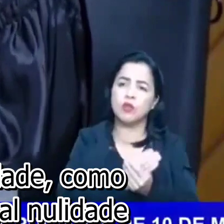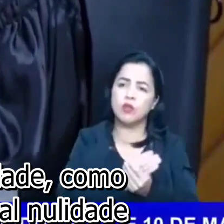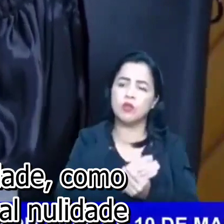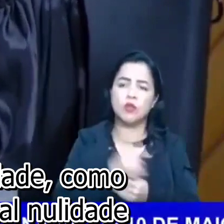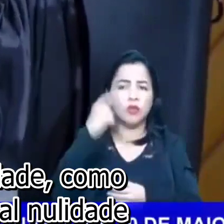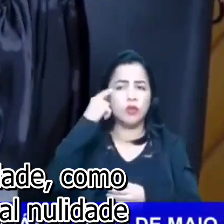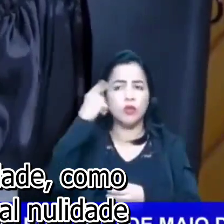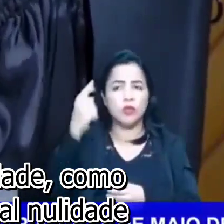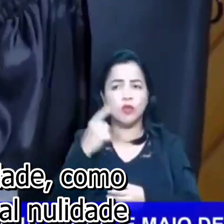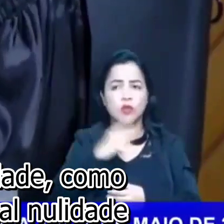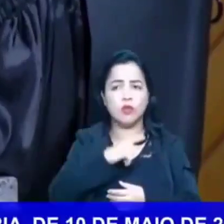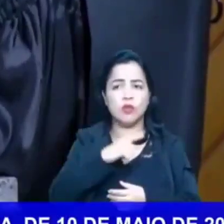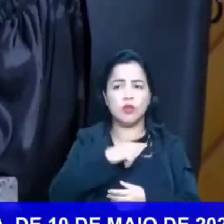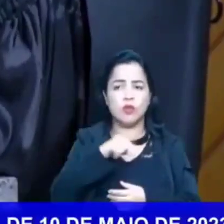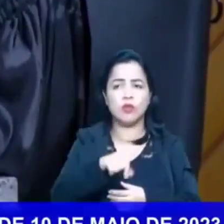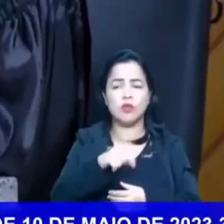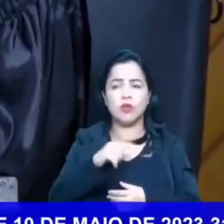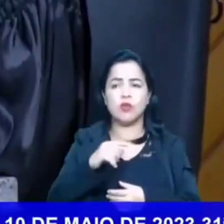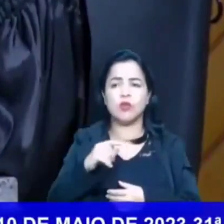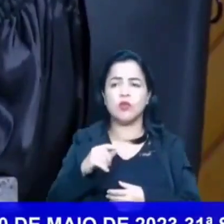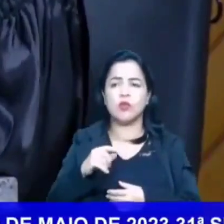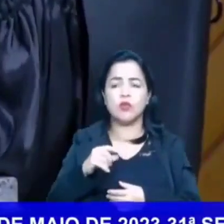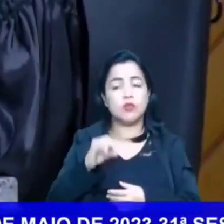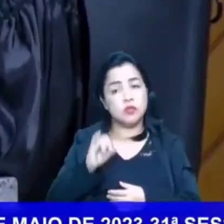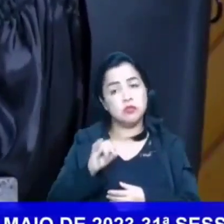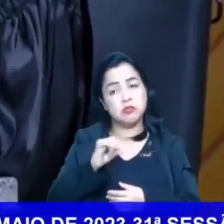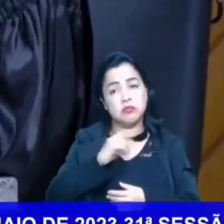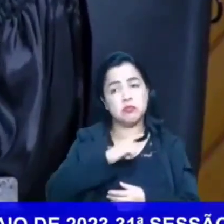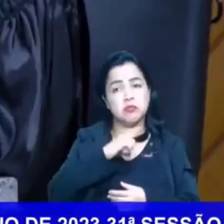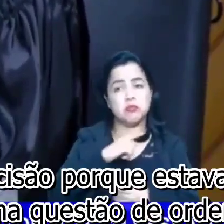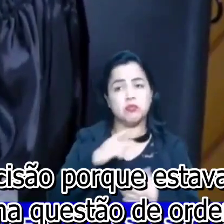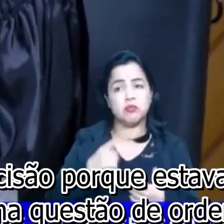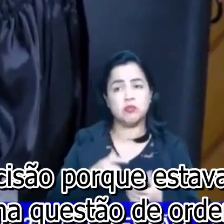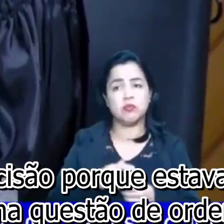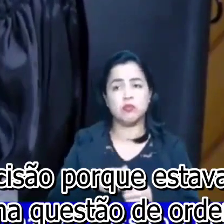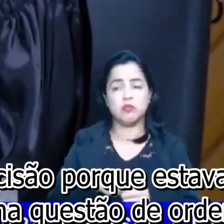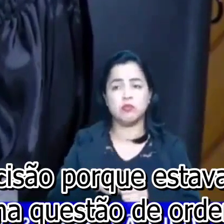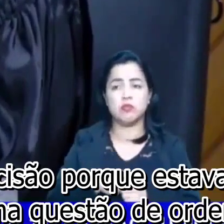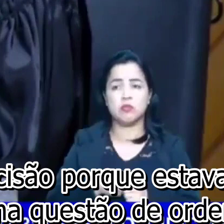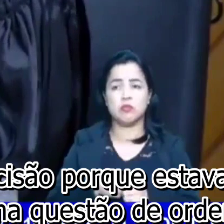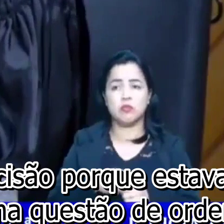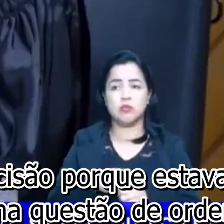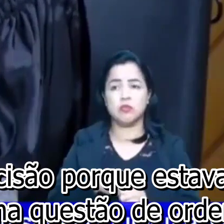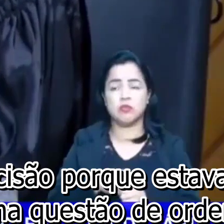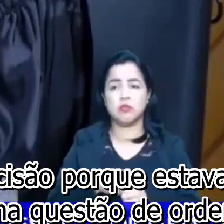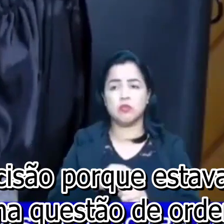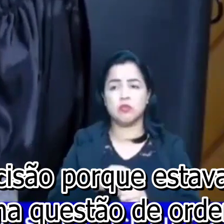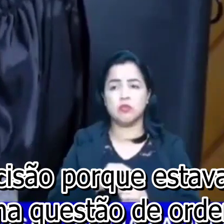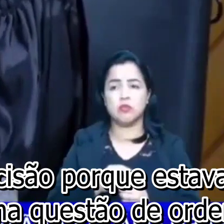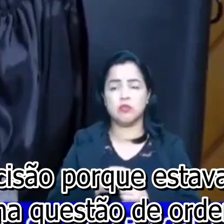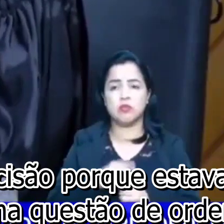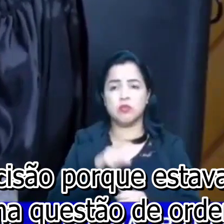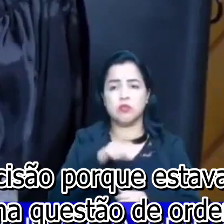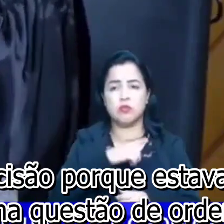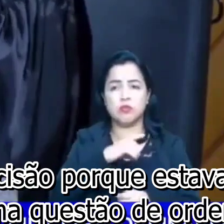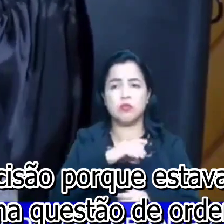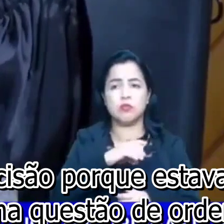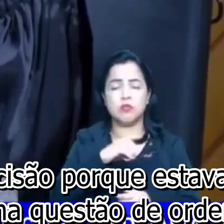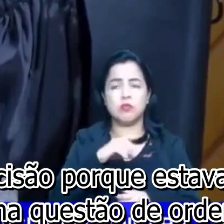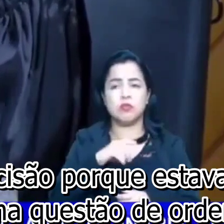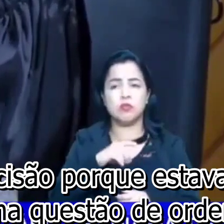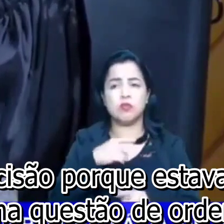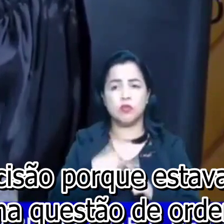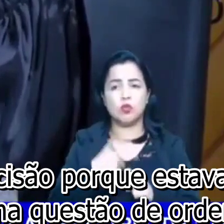penso que eventual nulidade, se for o caso de ser ventilada, tem que ser em recurso em relação à decisão, porque